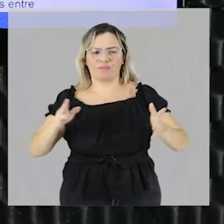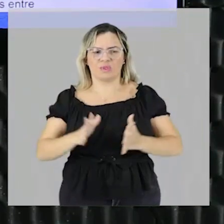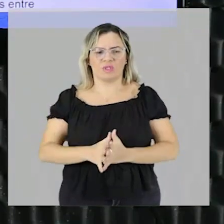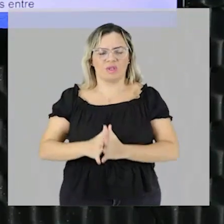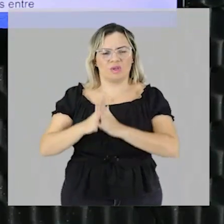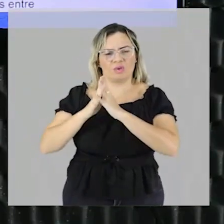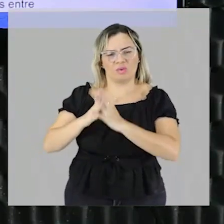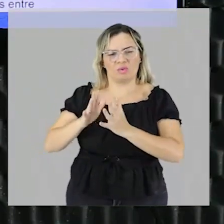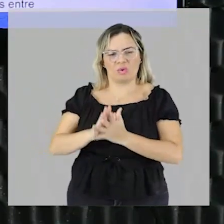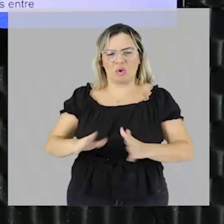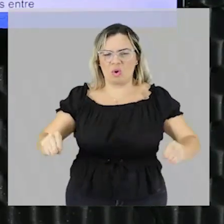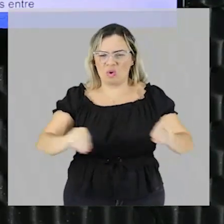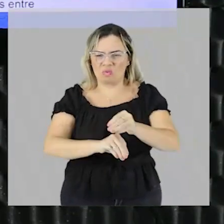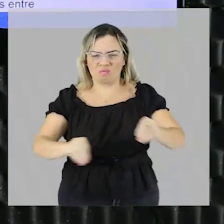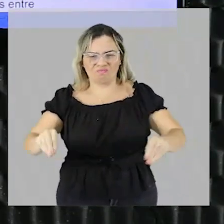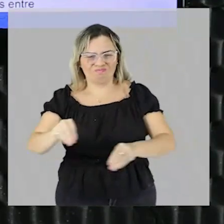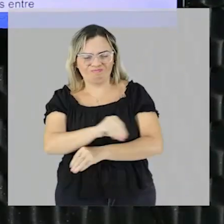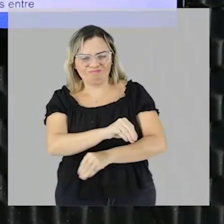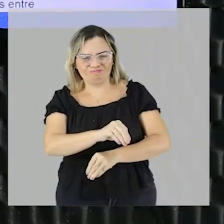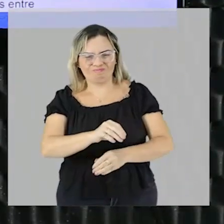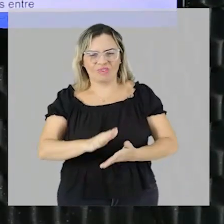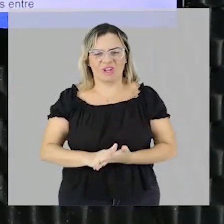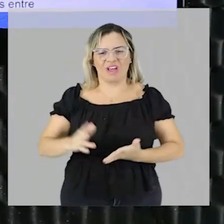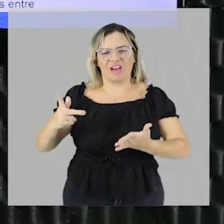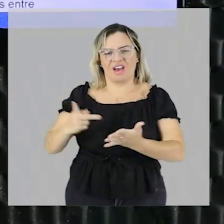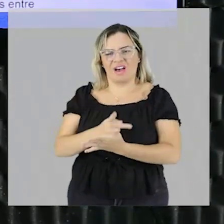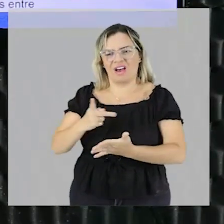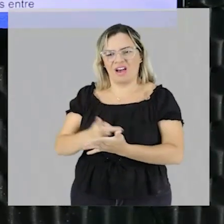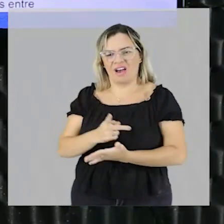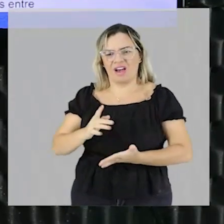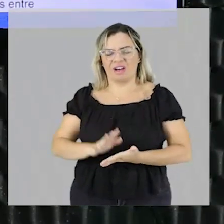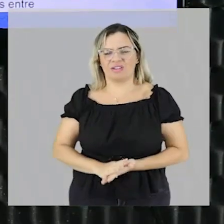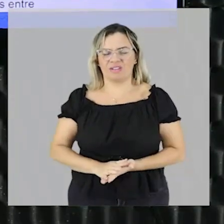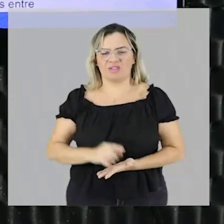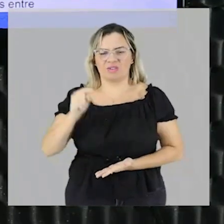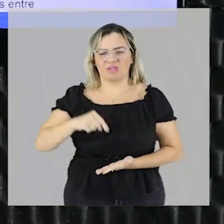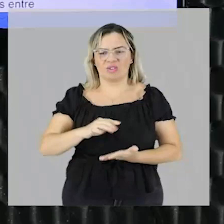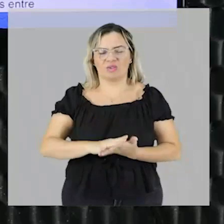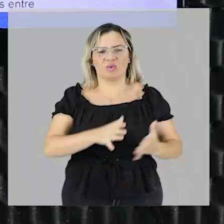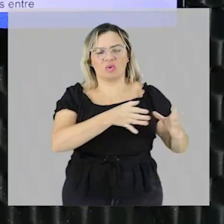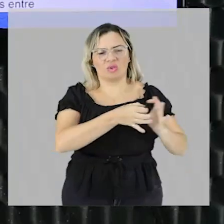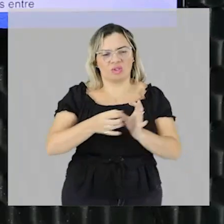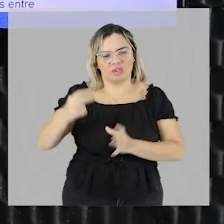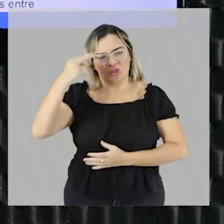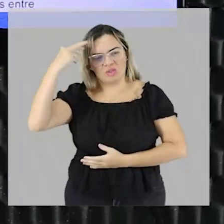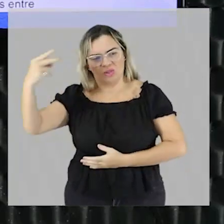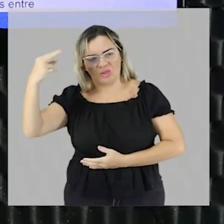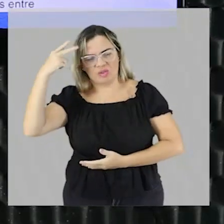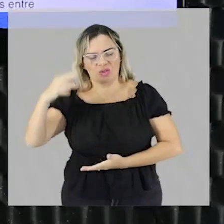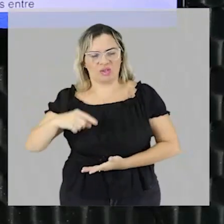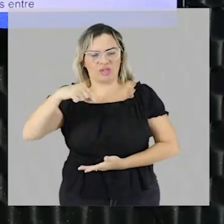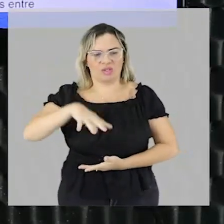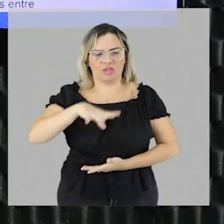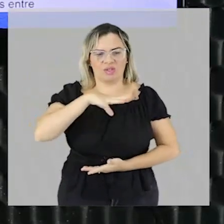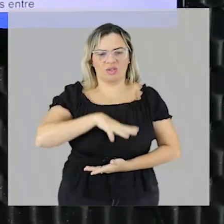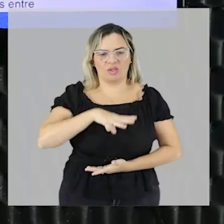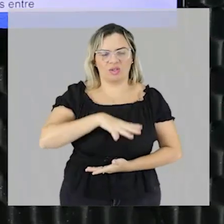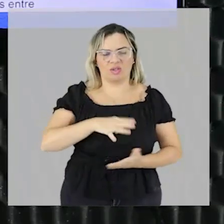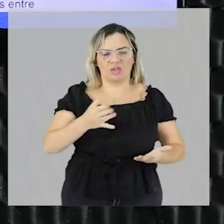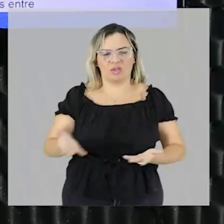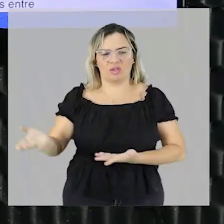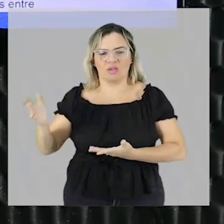uma mancha nas páginas da história portuguesa, tão distinta pelos testemunhos de